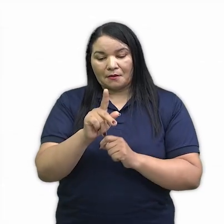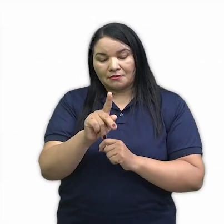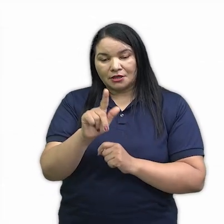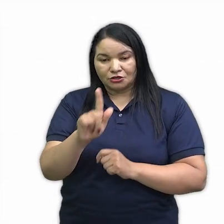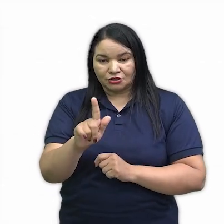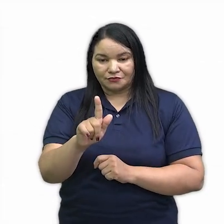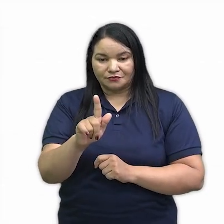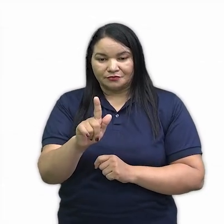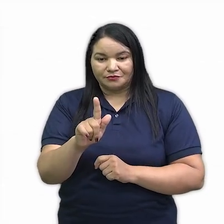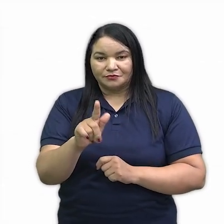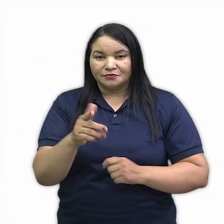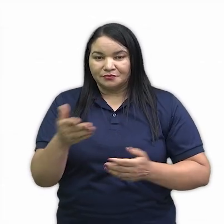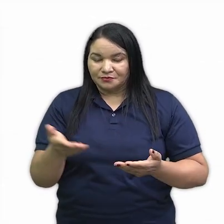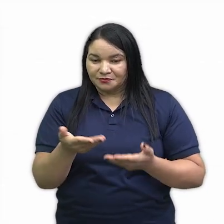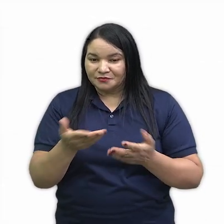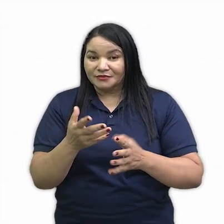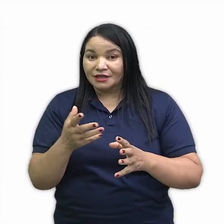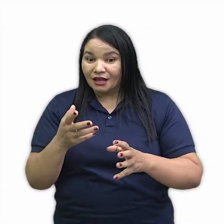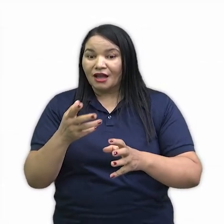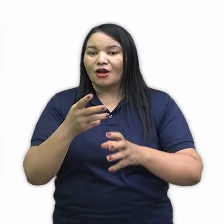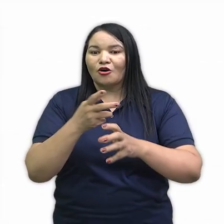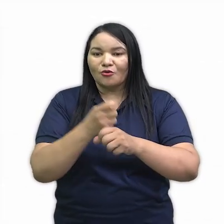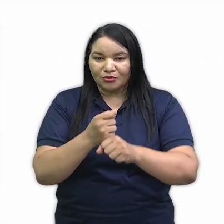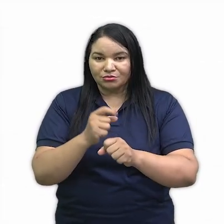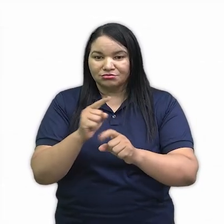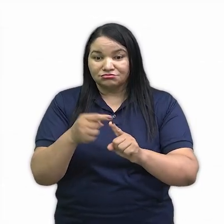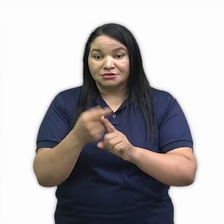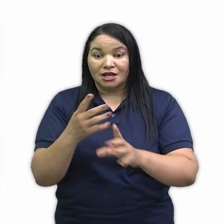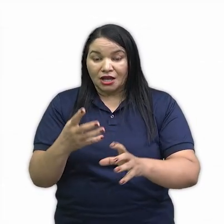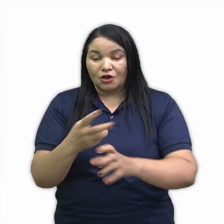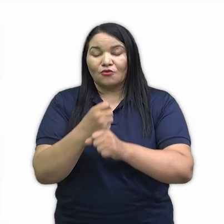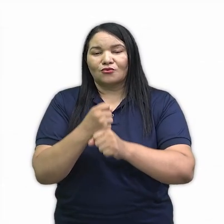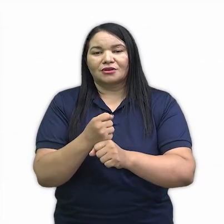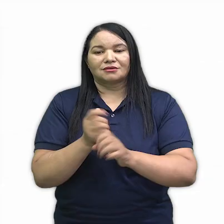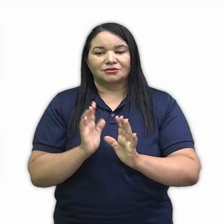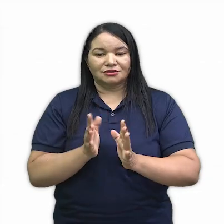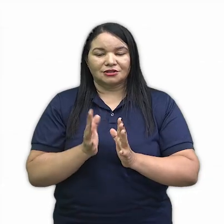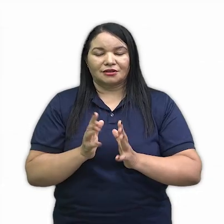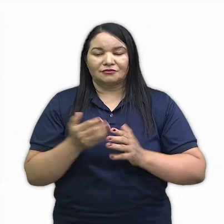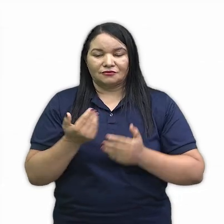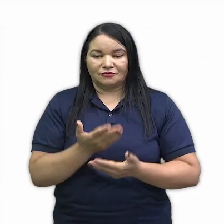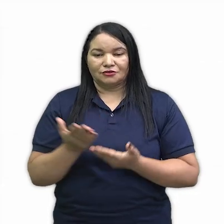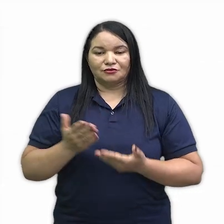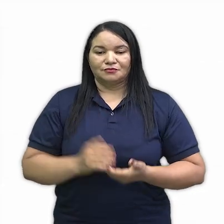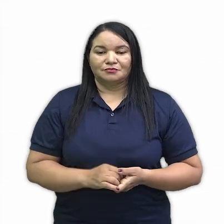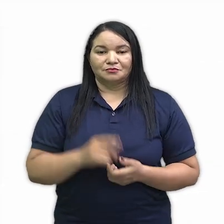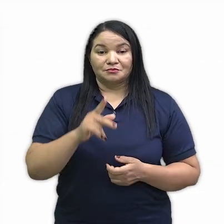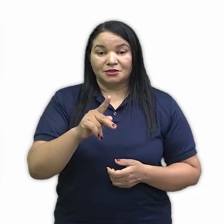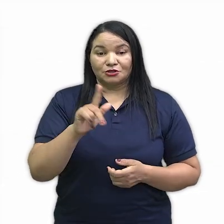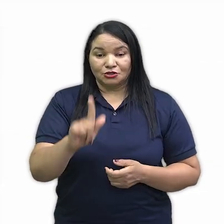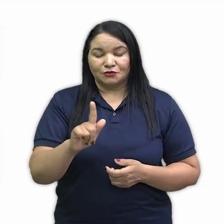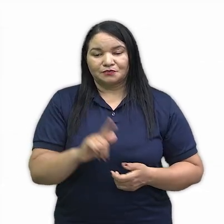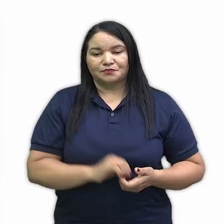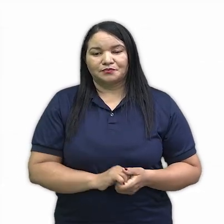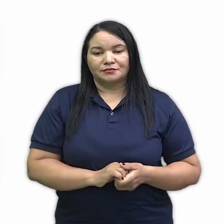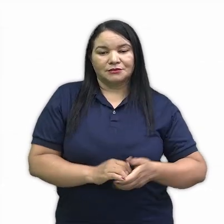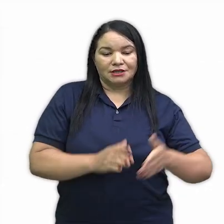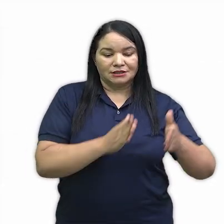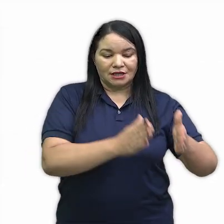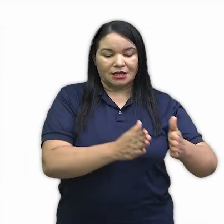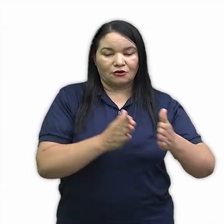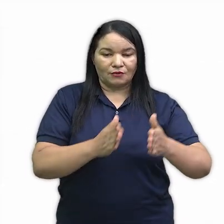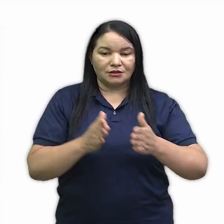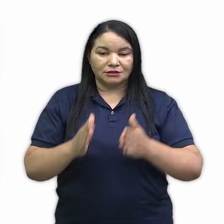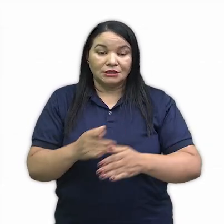Então, ele já está afirmando para a gente que estamos diante de uma PG. E a sequência que ele está falando aí, ó, é essa